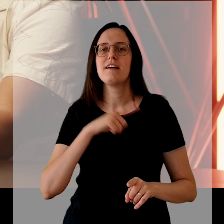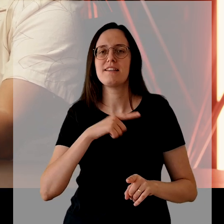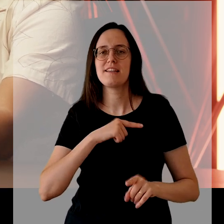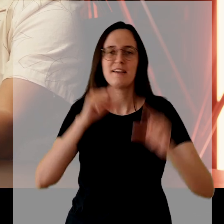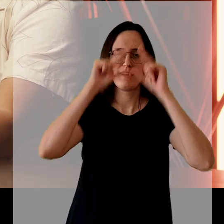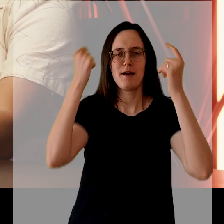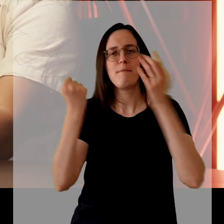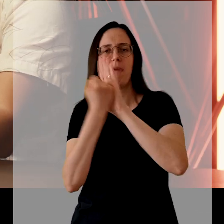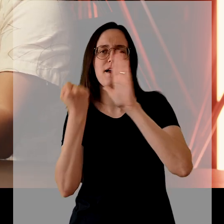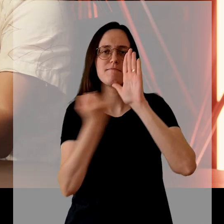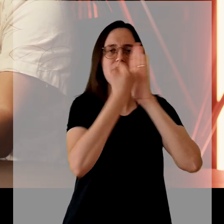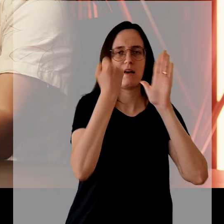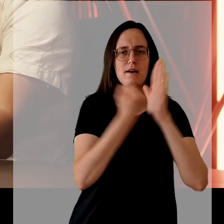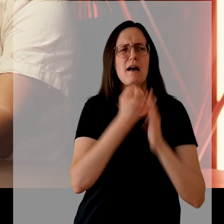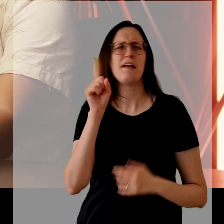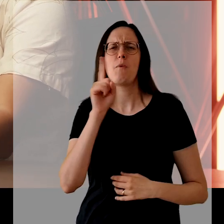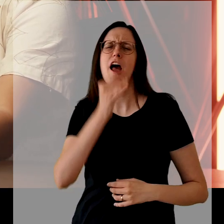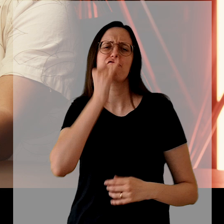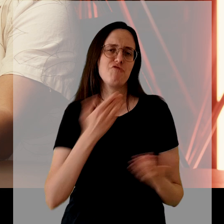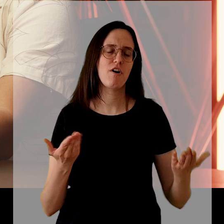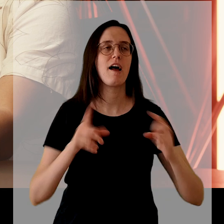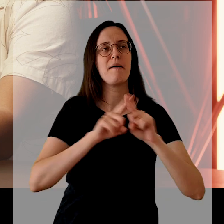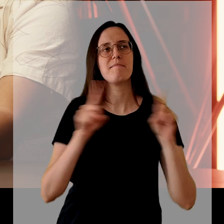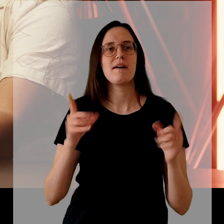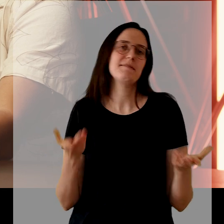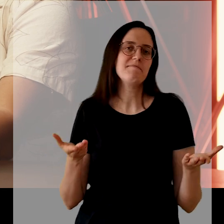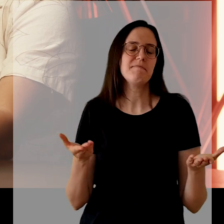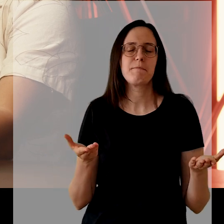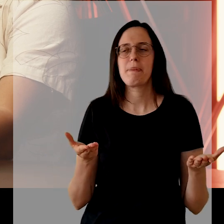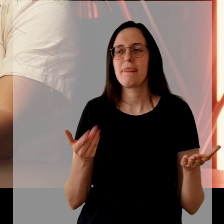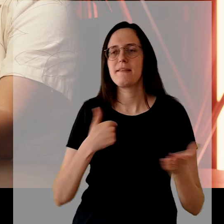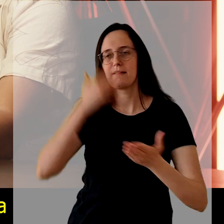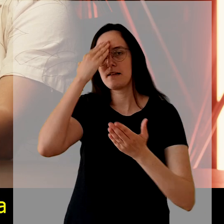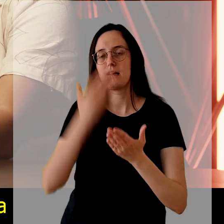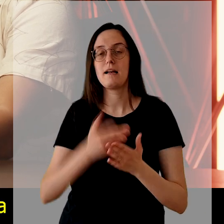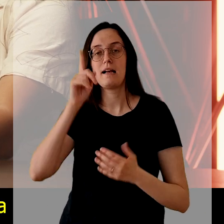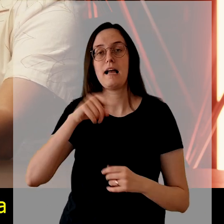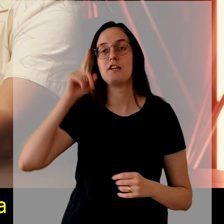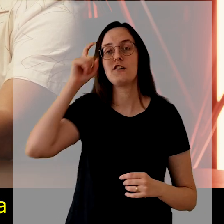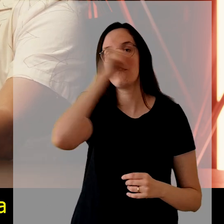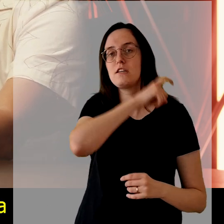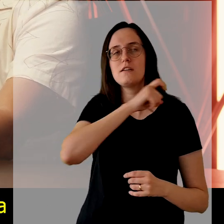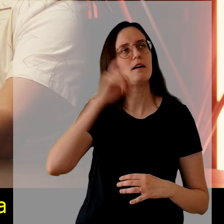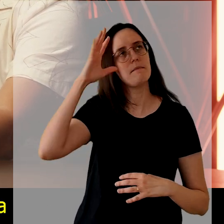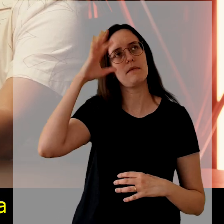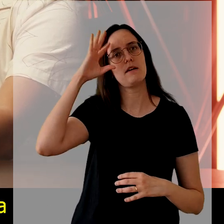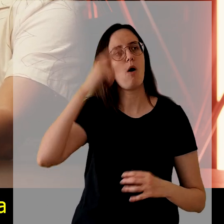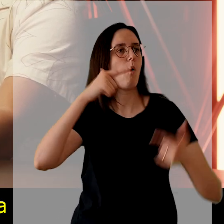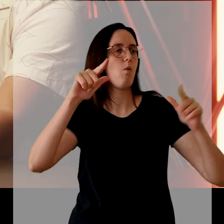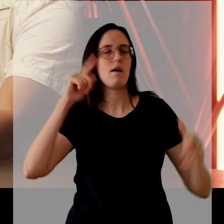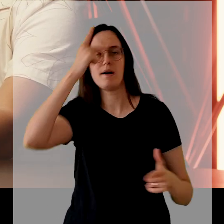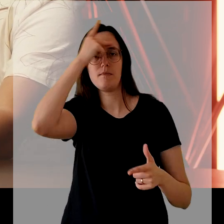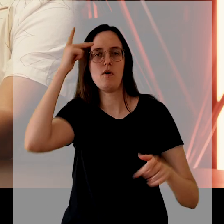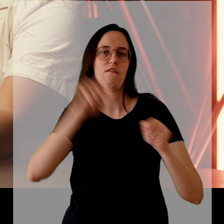com esses rótulos que não são exatamente à toa, mas assim, né? Então seria, a princípio, difícil pensar em